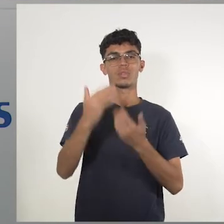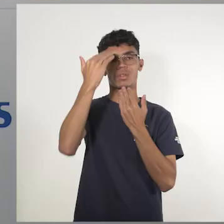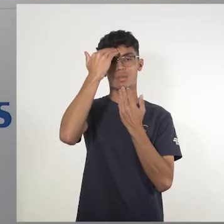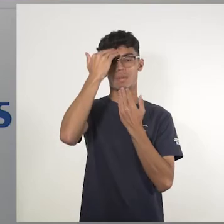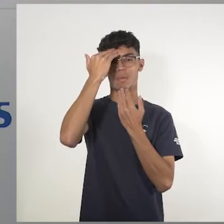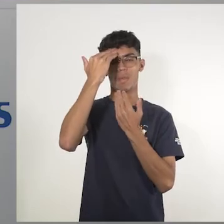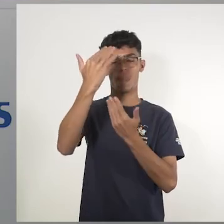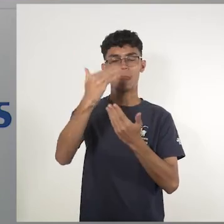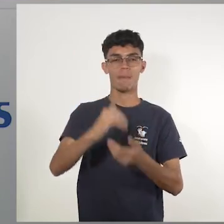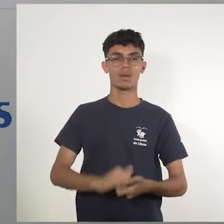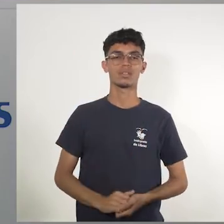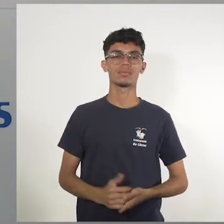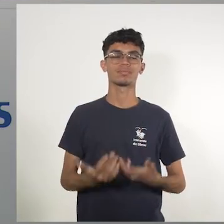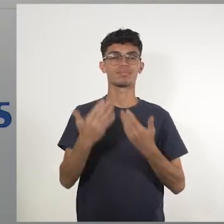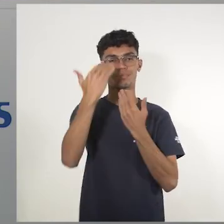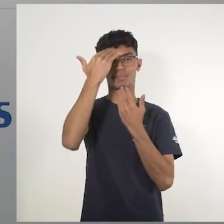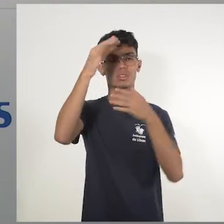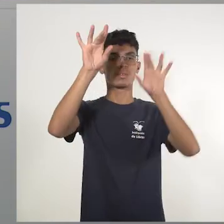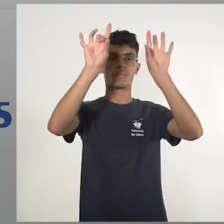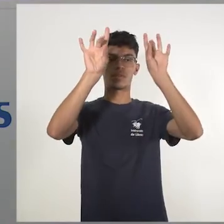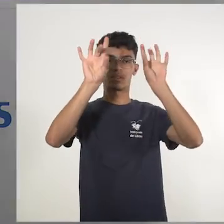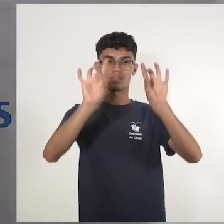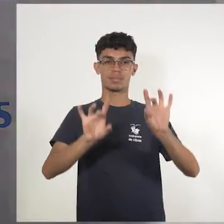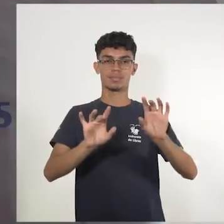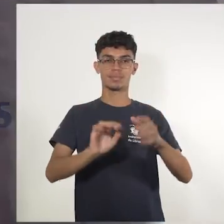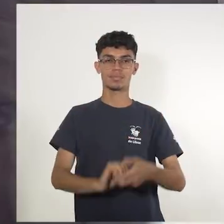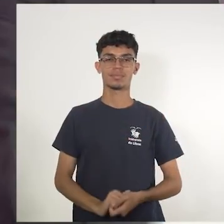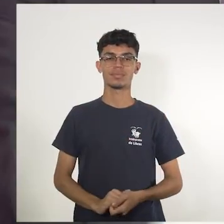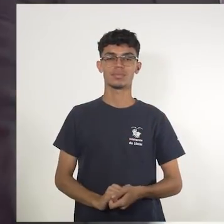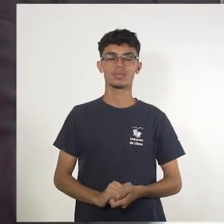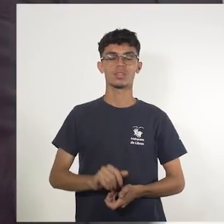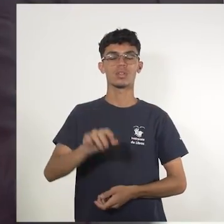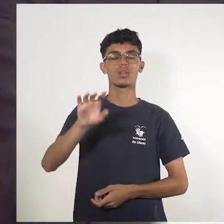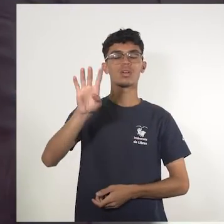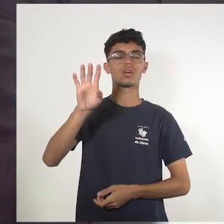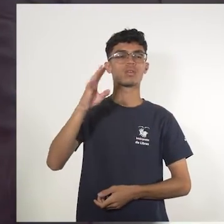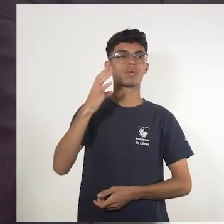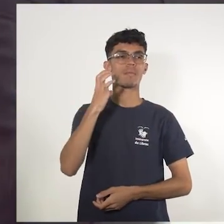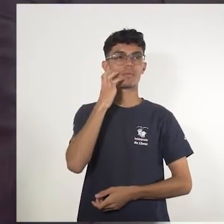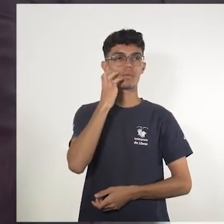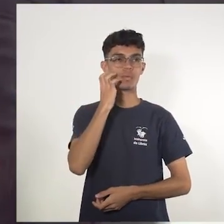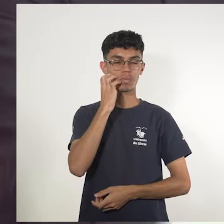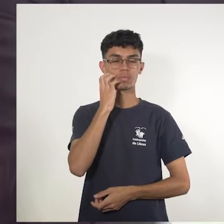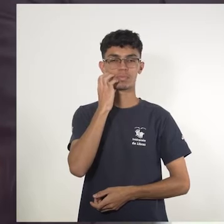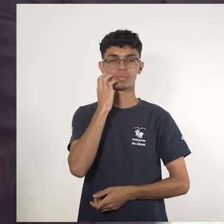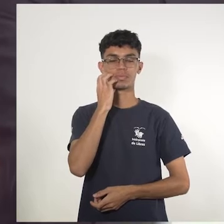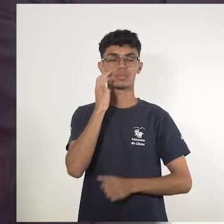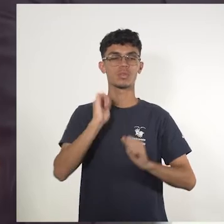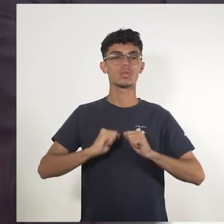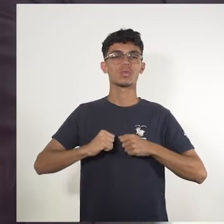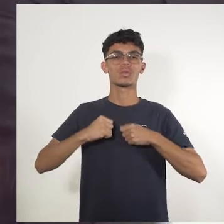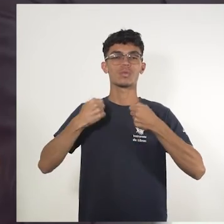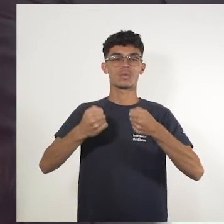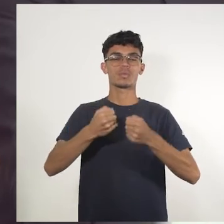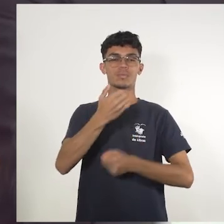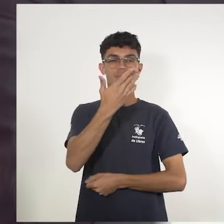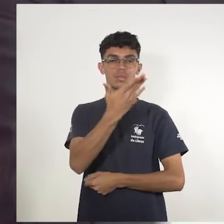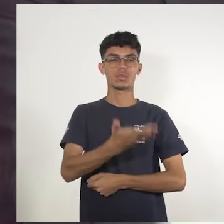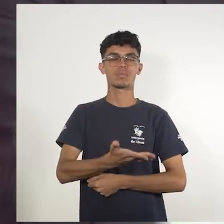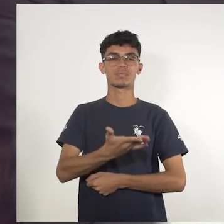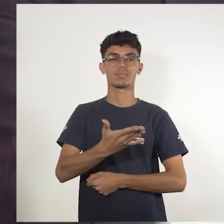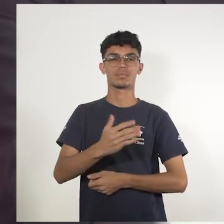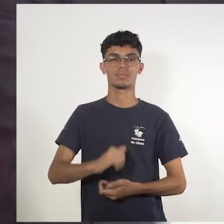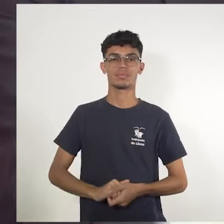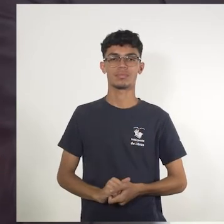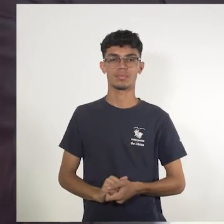agradecimento especial ao Bruno por toda a dedicação dele, por todo o empenho